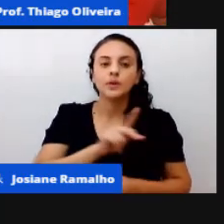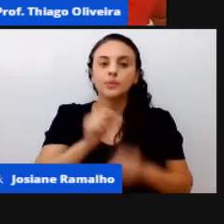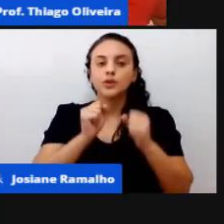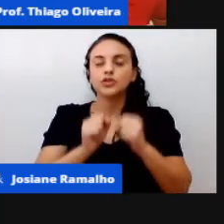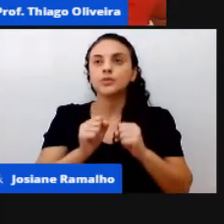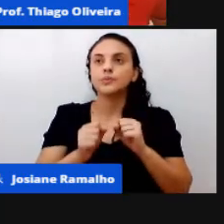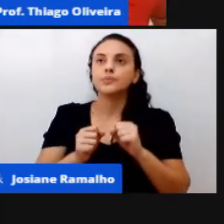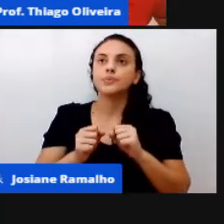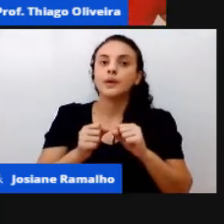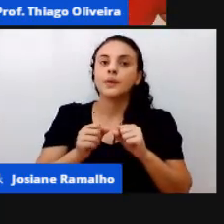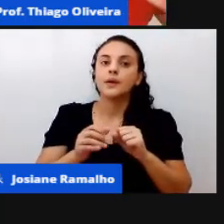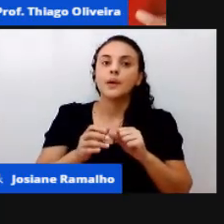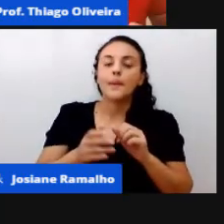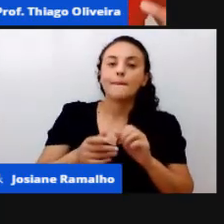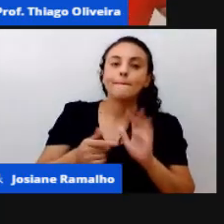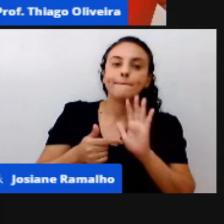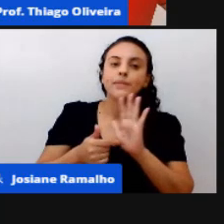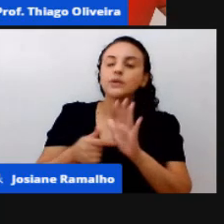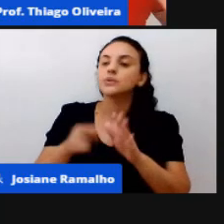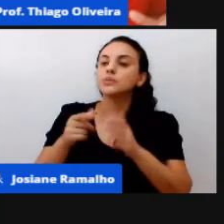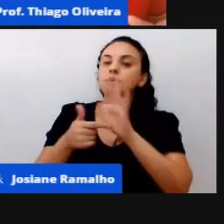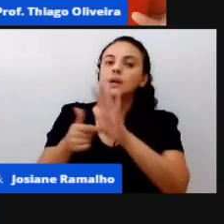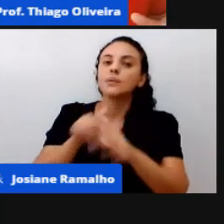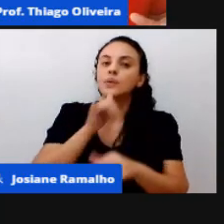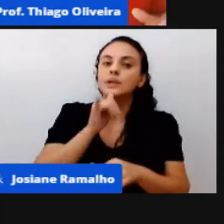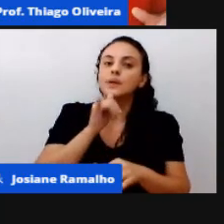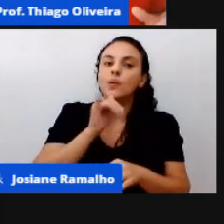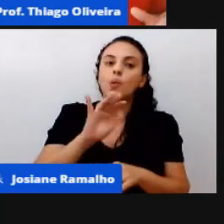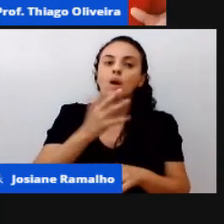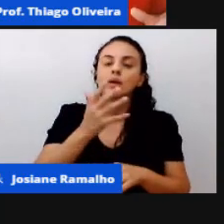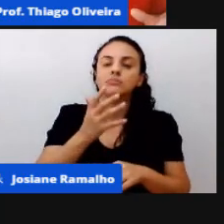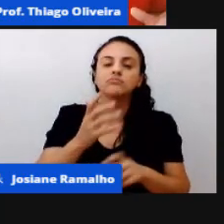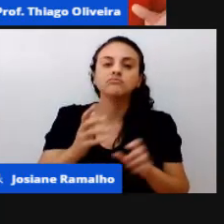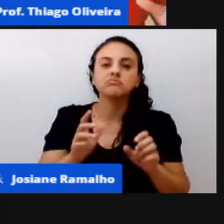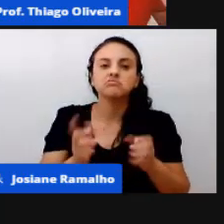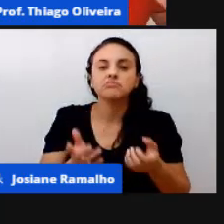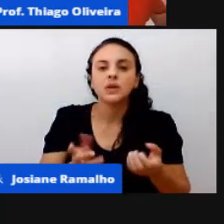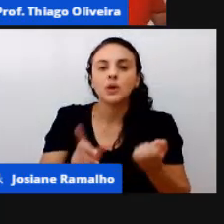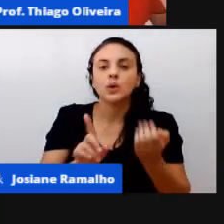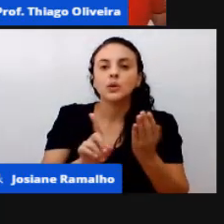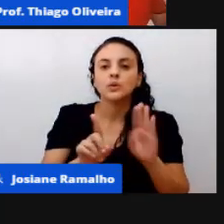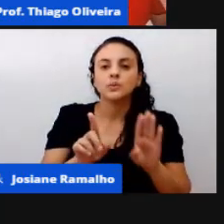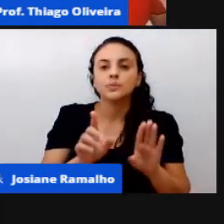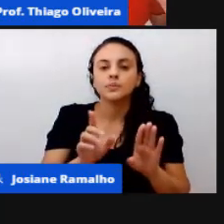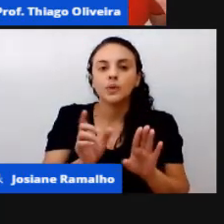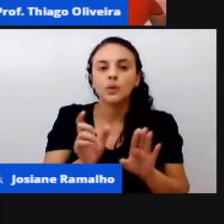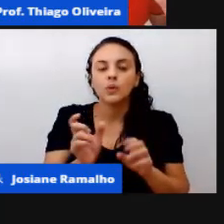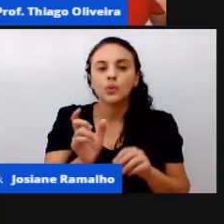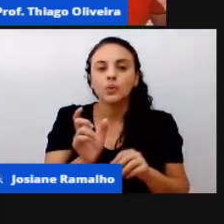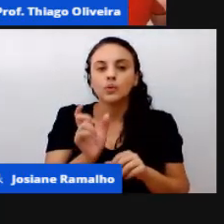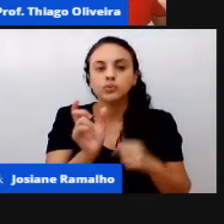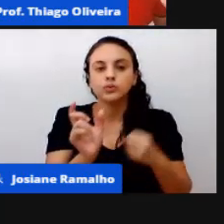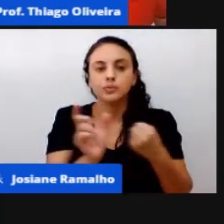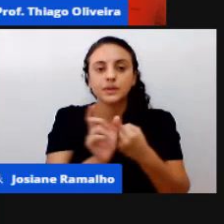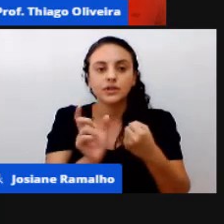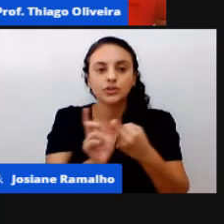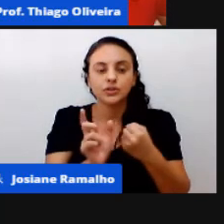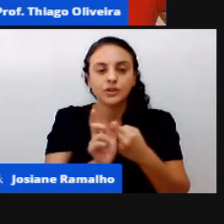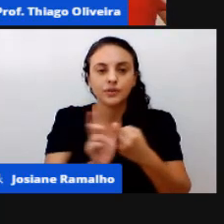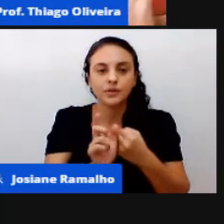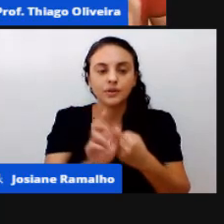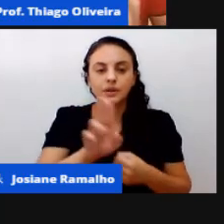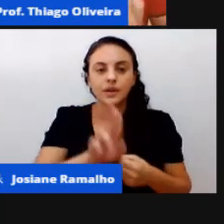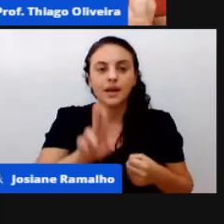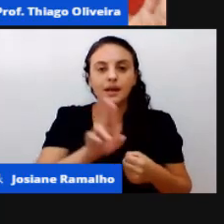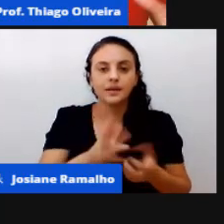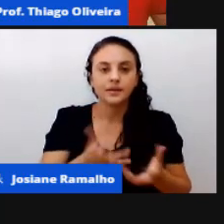de substantivo em casa, porque isso é elementar, é básico. Ele consegue aprender isso sozinho. Né? E quando ele